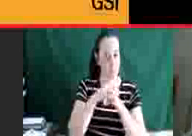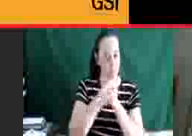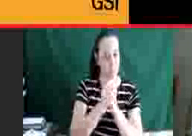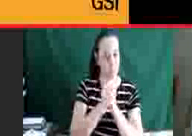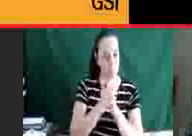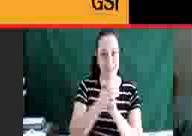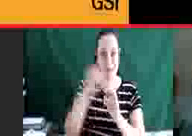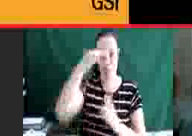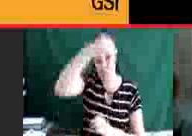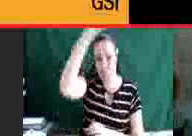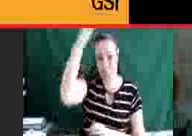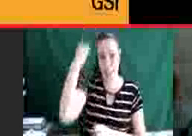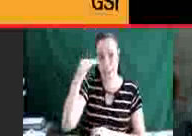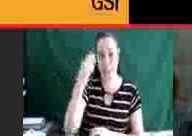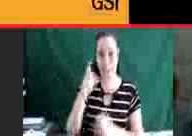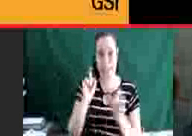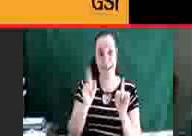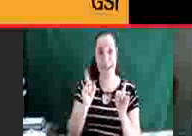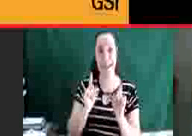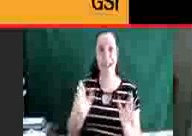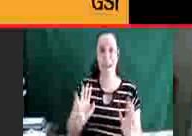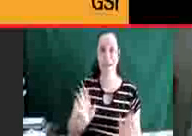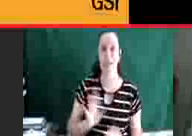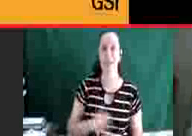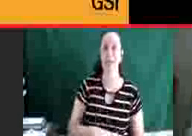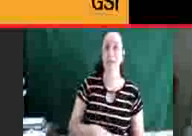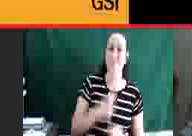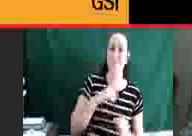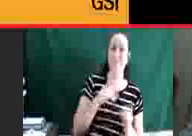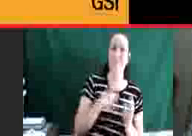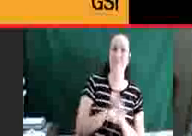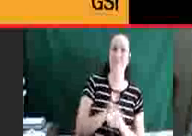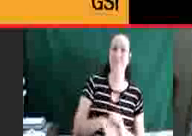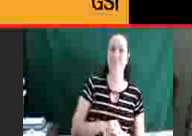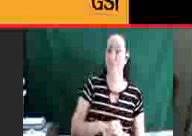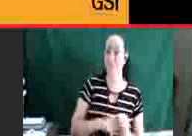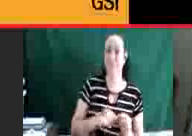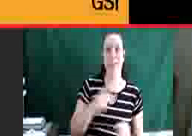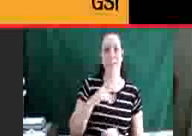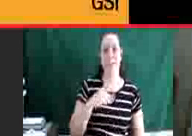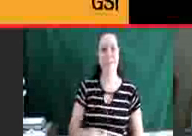conceito do DNS. Vocês aprenderam, vocês chegaram a ver alguma coisa sobre DNS?